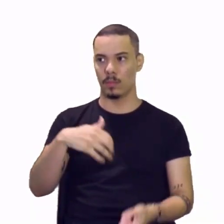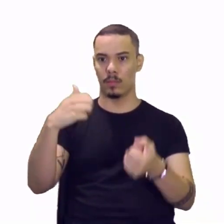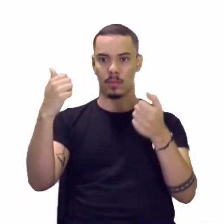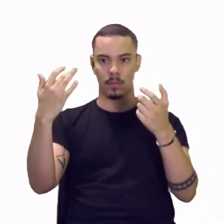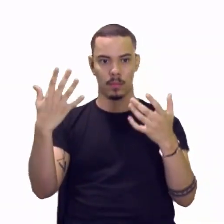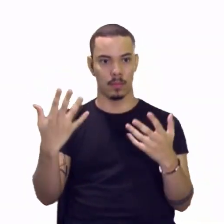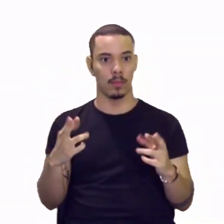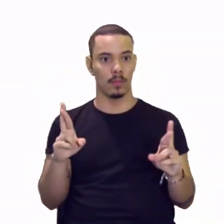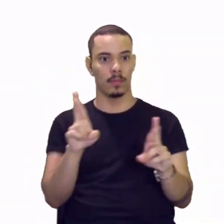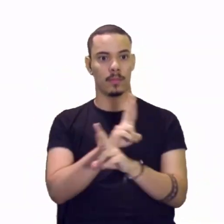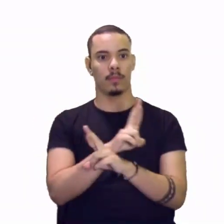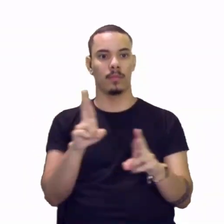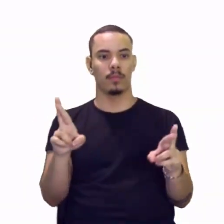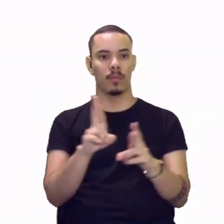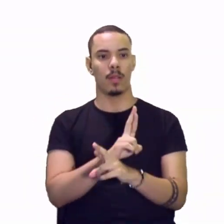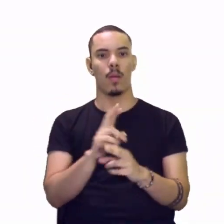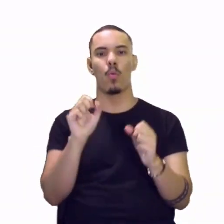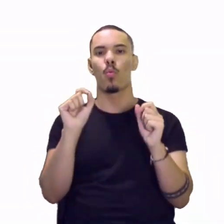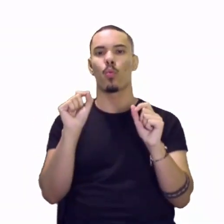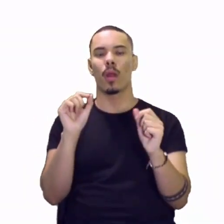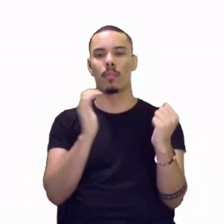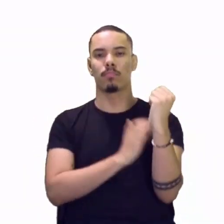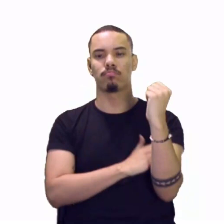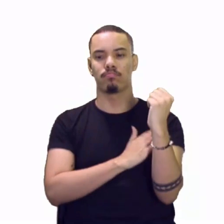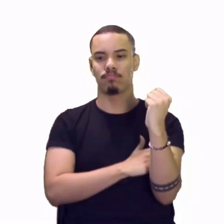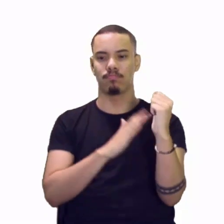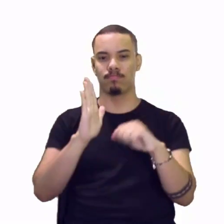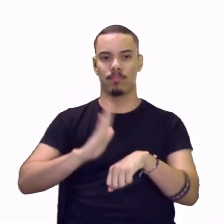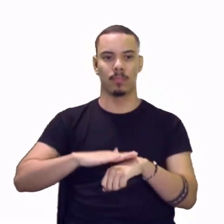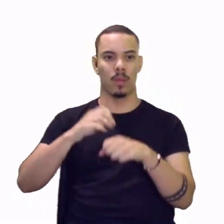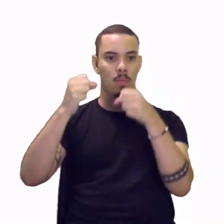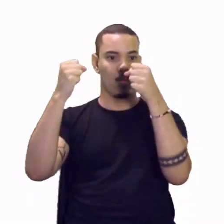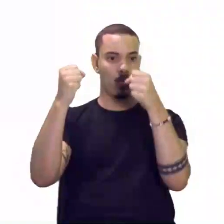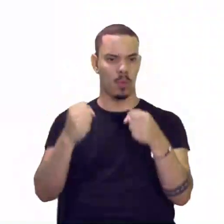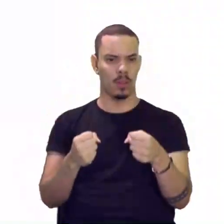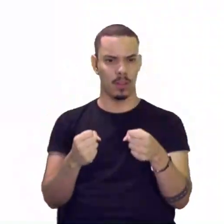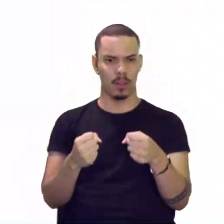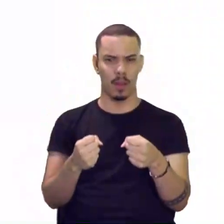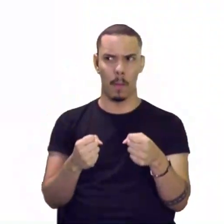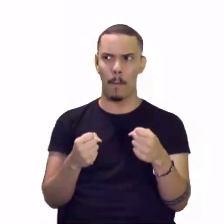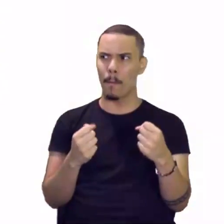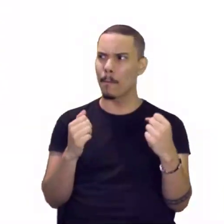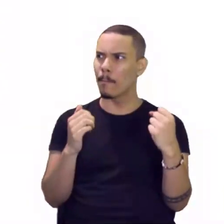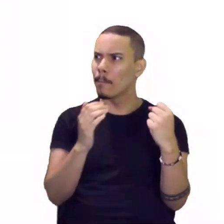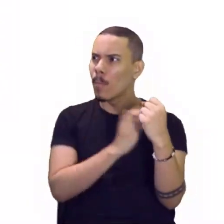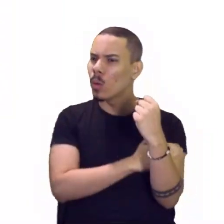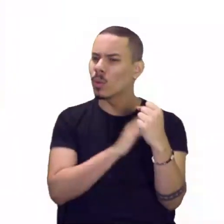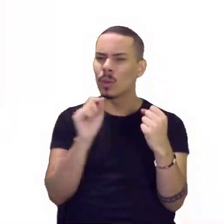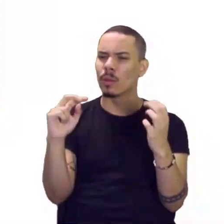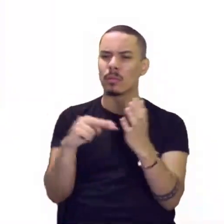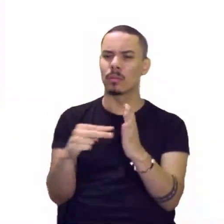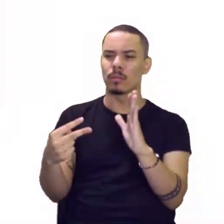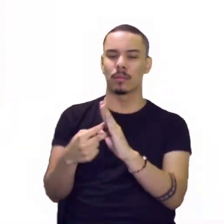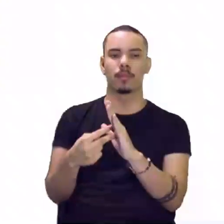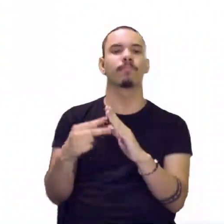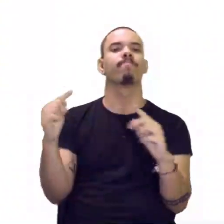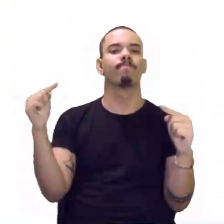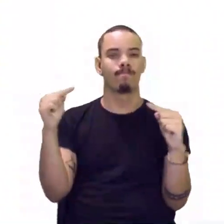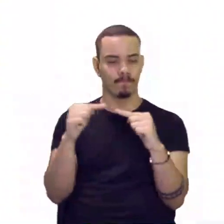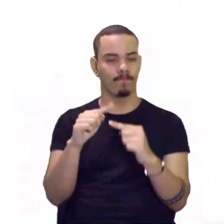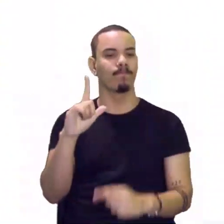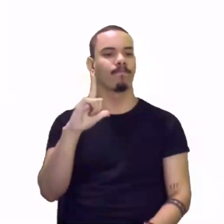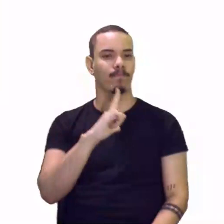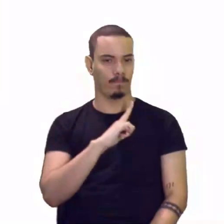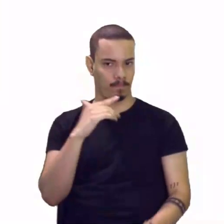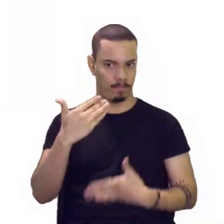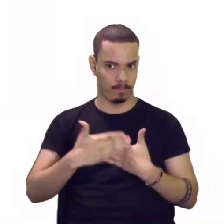definido por uma relação de poder. Professor, poder, professor, o que tem a ver o poder com isso? Tem tudo a ver. Daqui